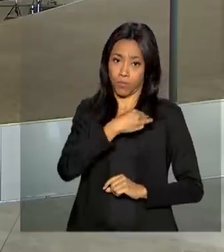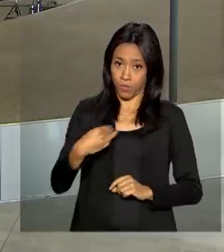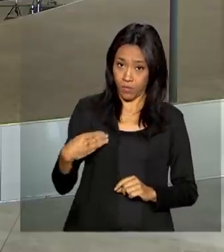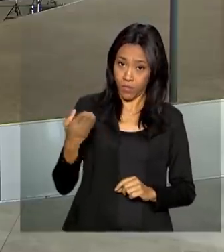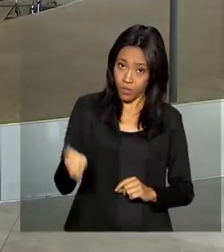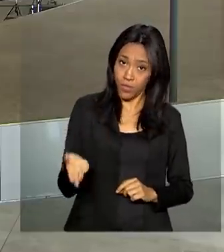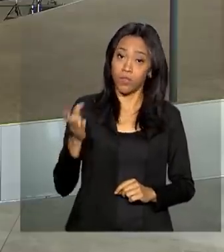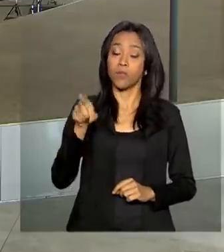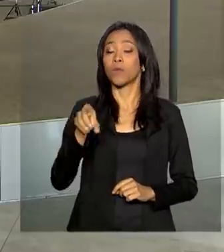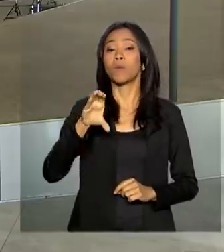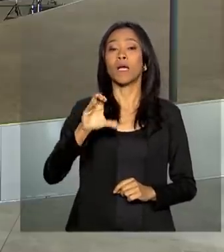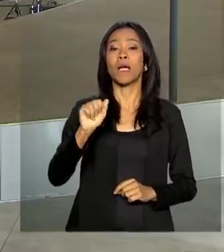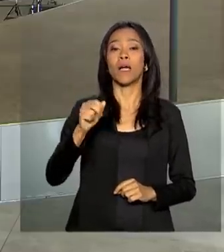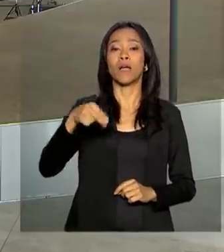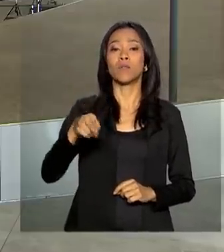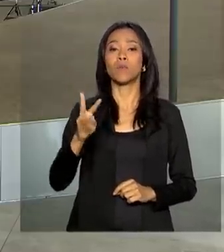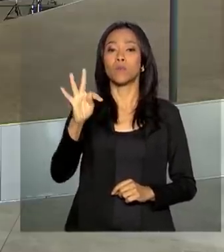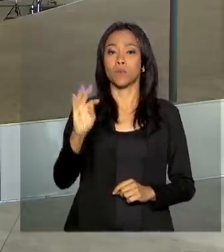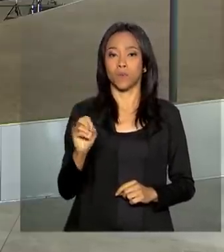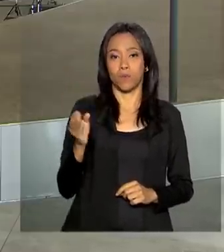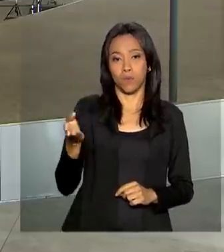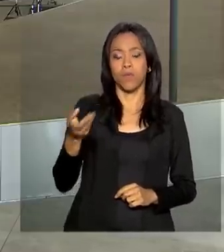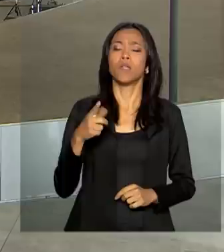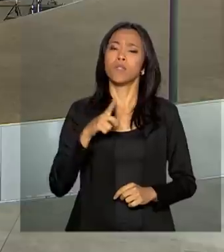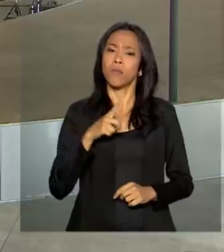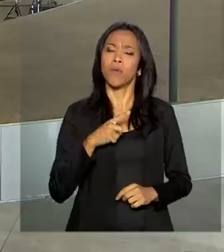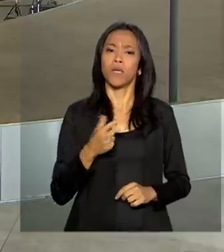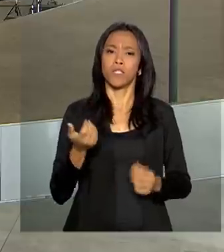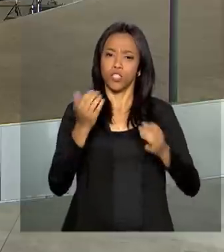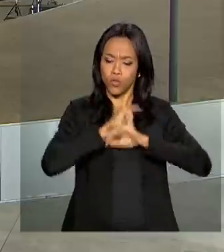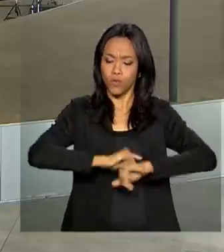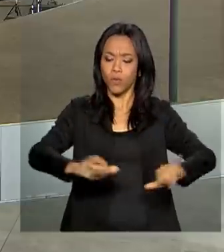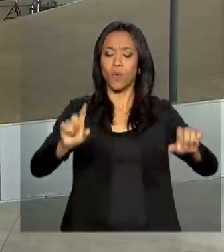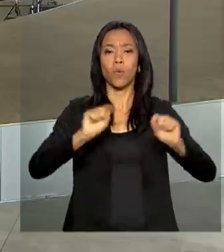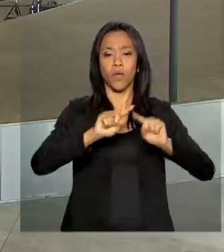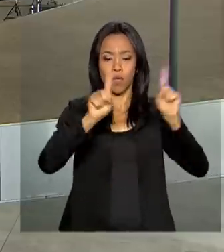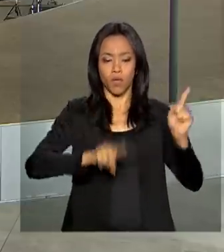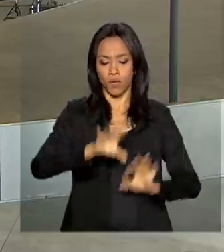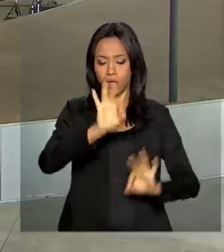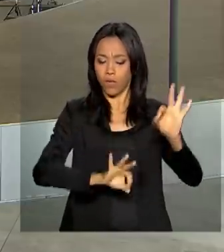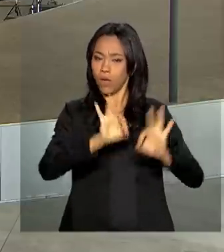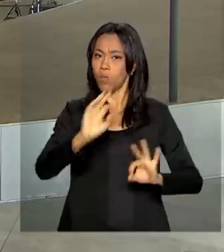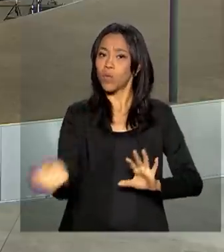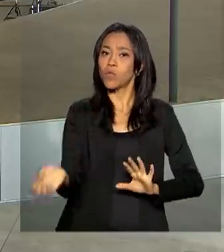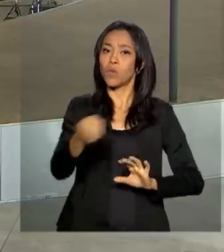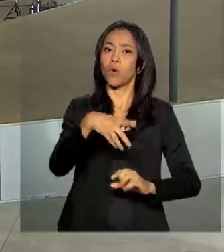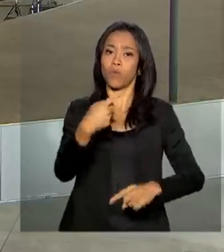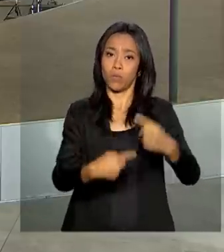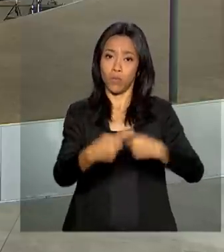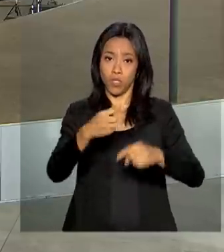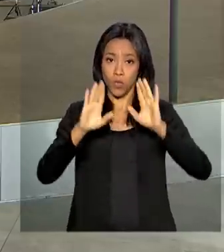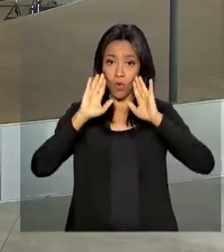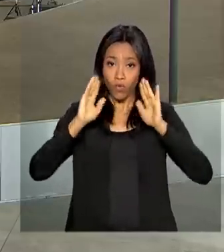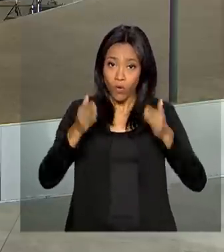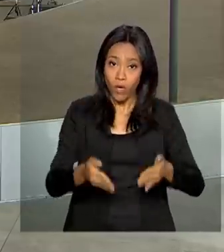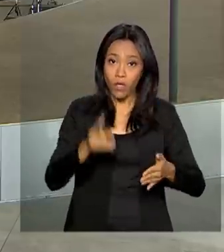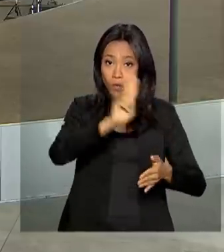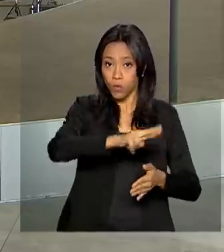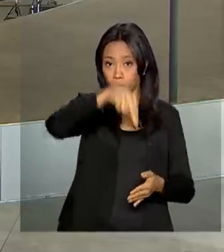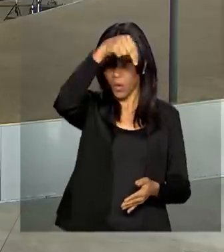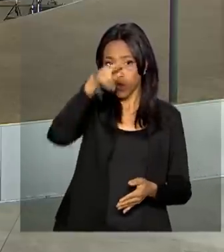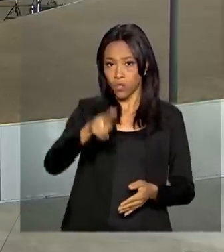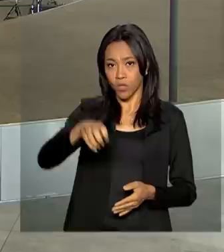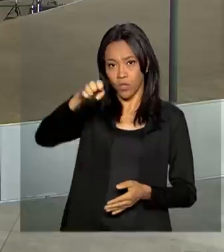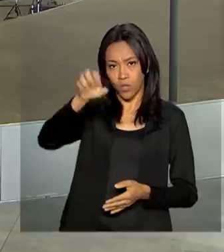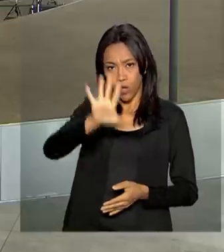E ontem o governo lançou aí uma nova política com foco no desenvolvimento econômico regional. Norte, Nordeste e